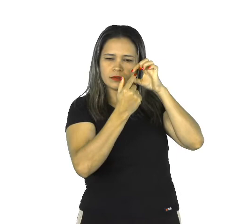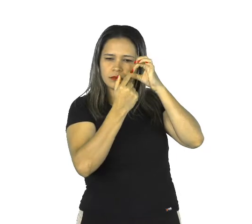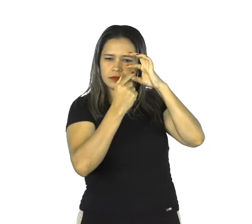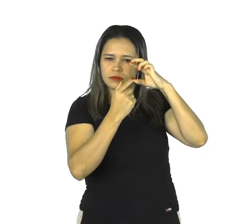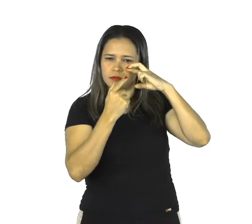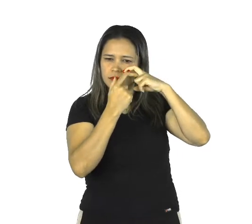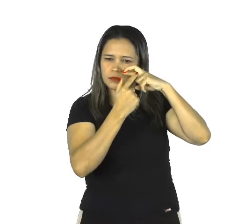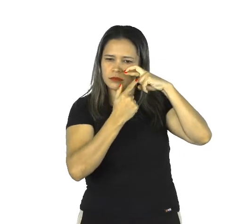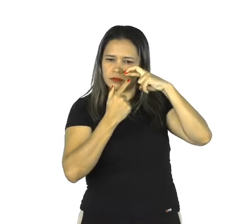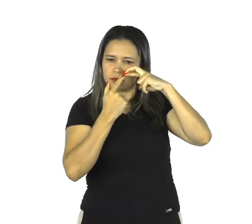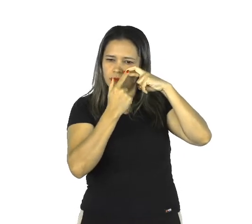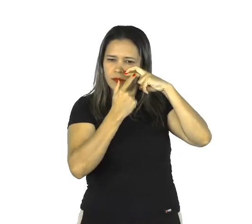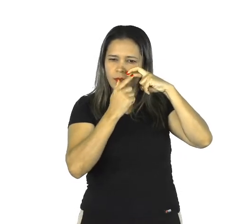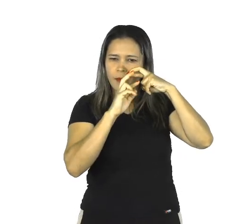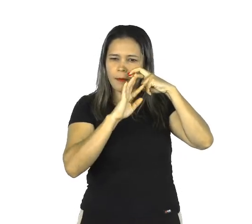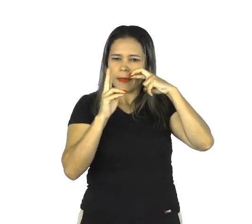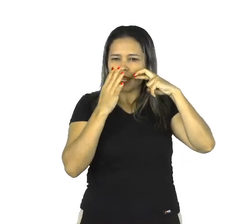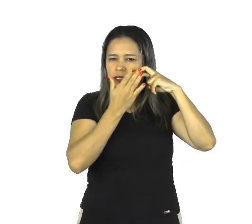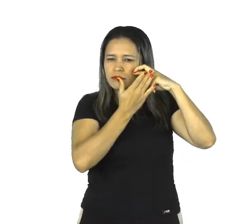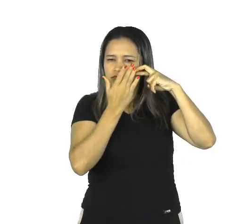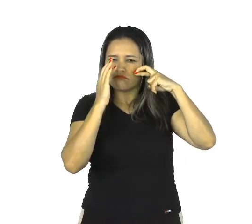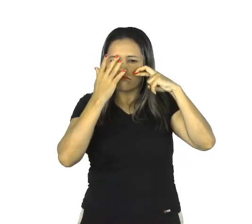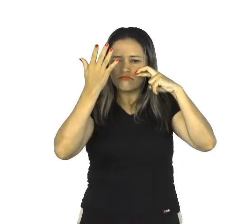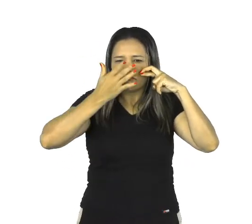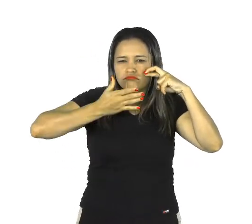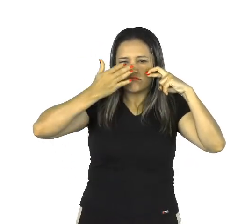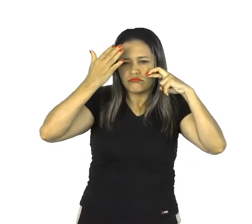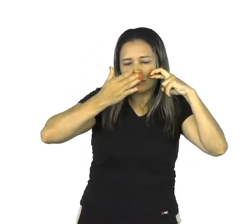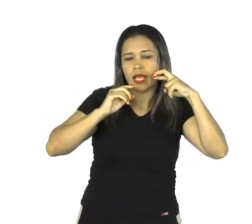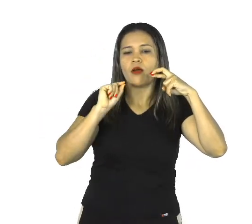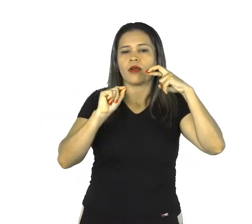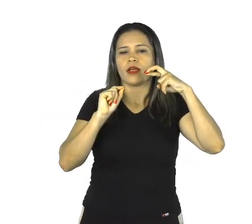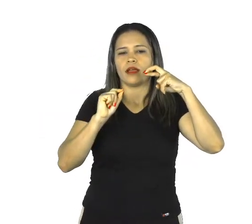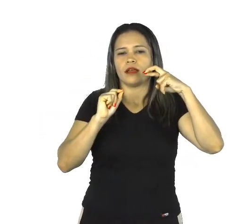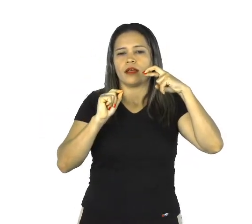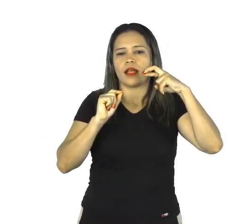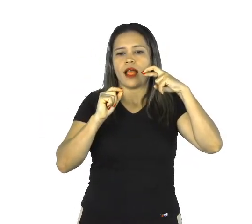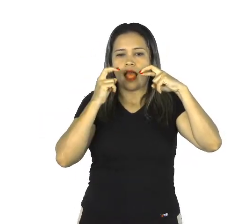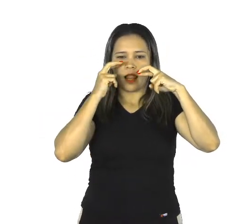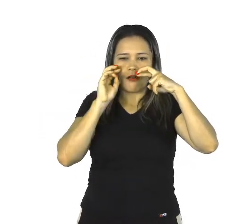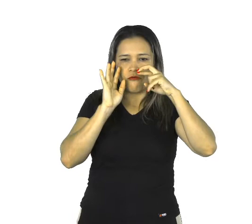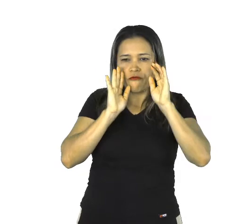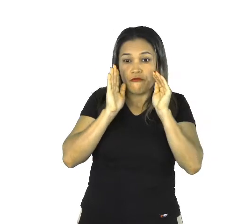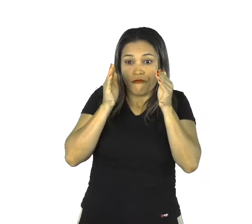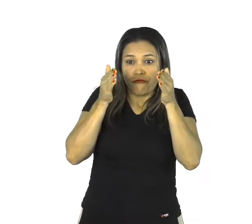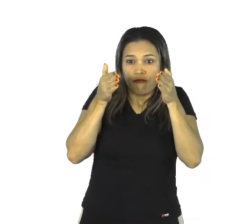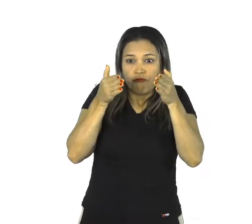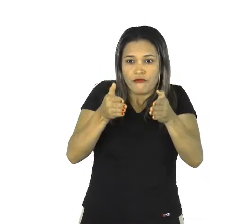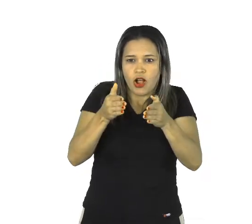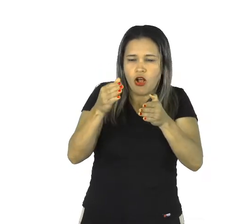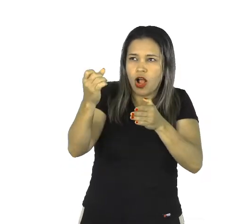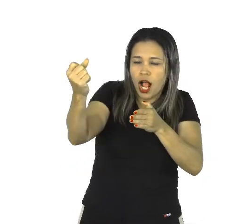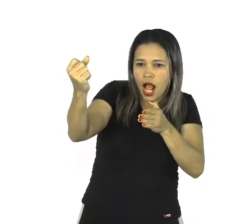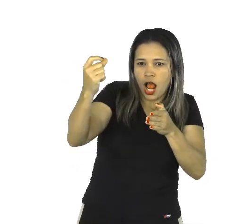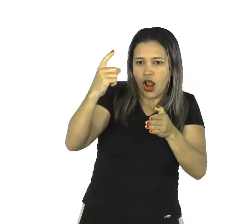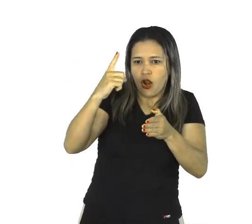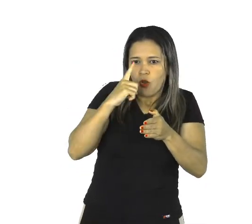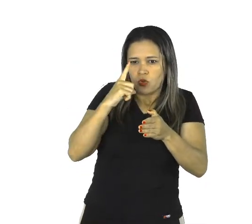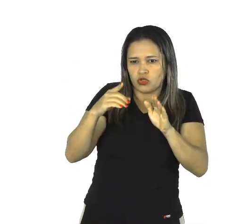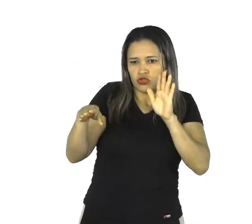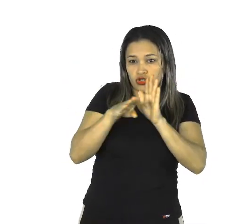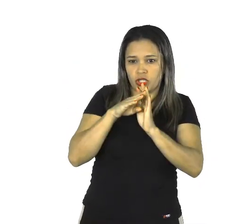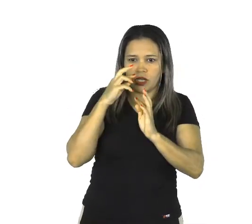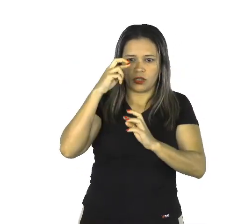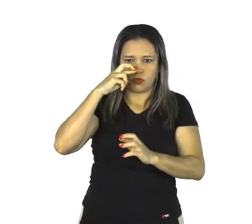como se fosse meio transparente, e ela serve para quê? Para focalizar a luz que chega nos nossos